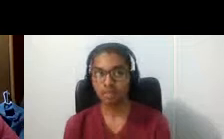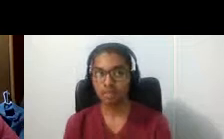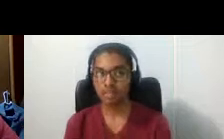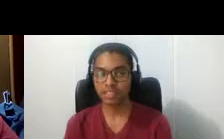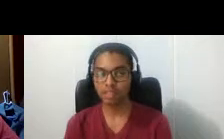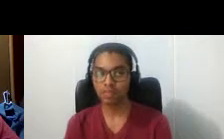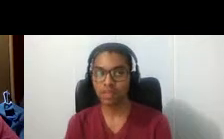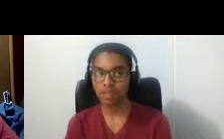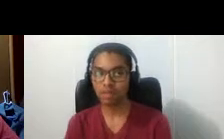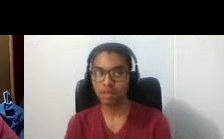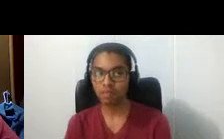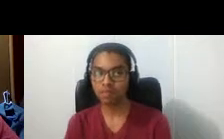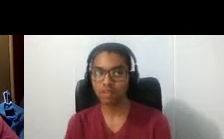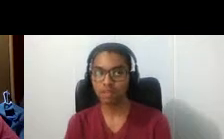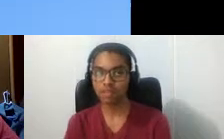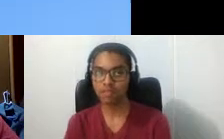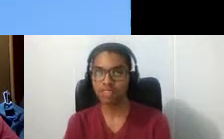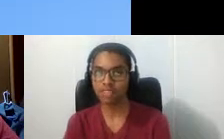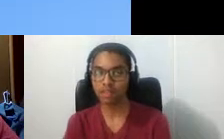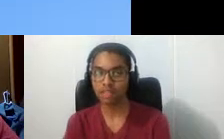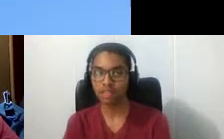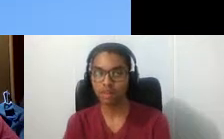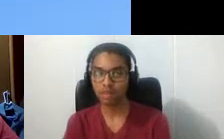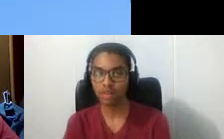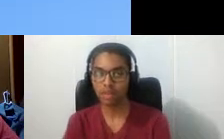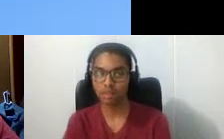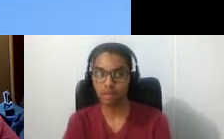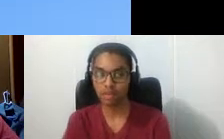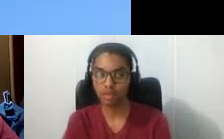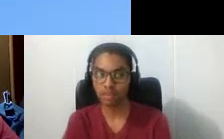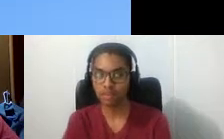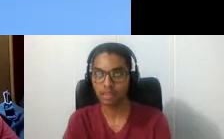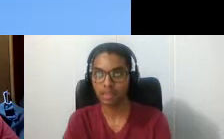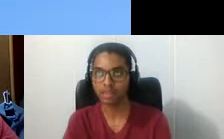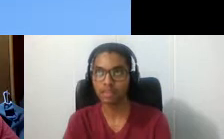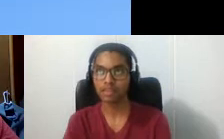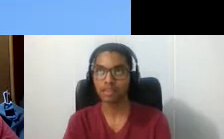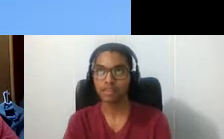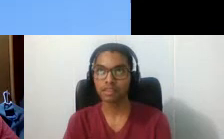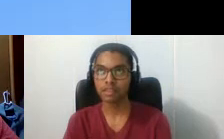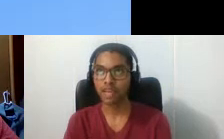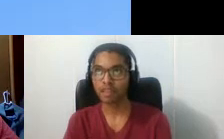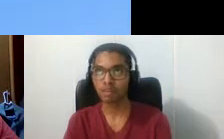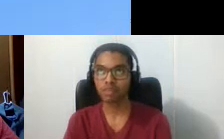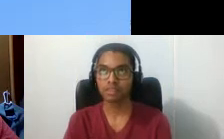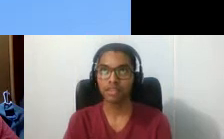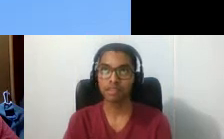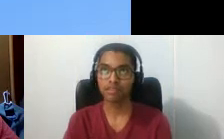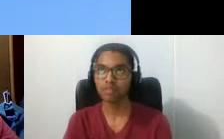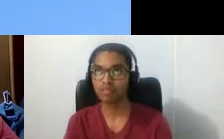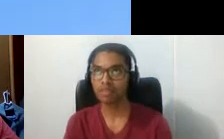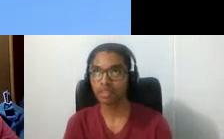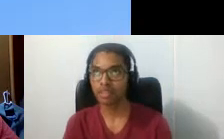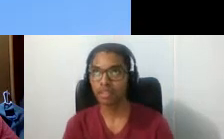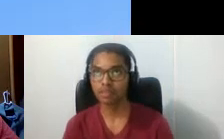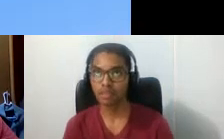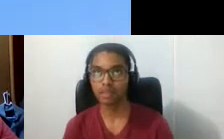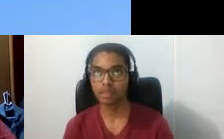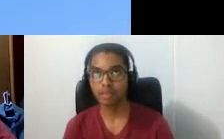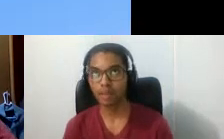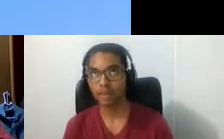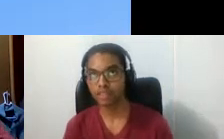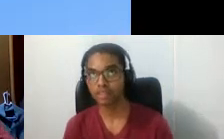E aí, quando você está falando de alumina, eu só dei um instalo aqui, né? Como ela, sei lá, está aí no processo do alumínio,